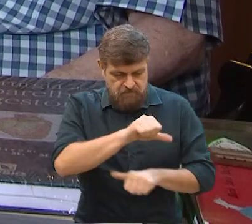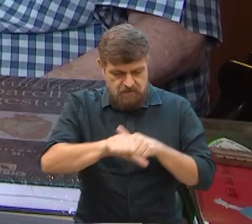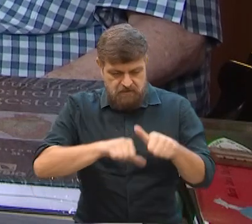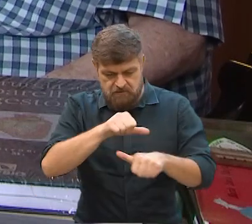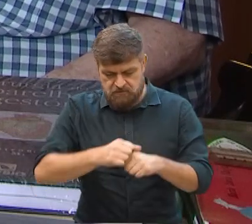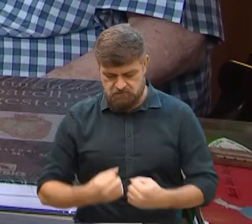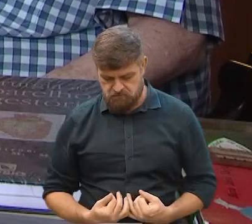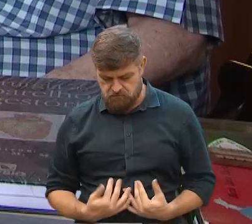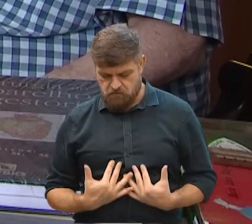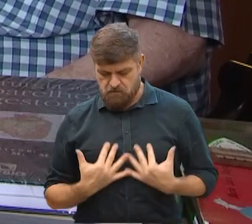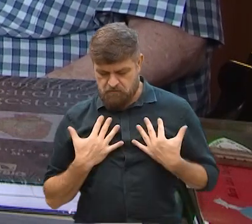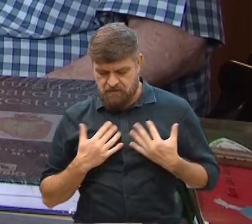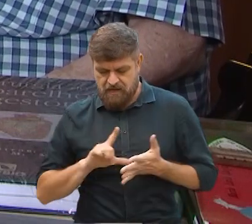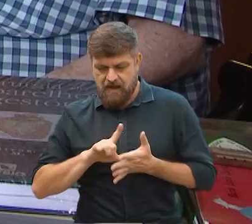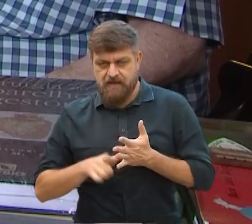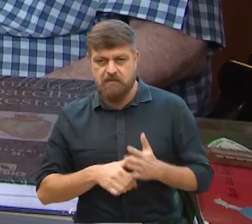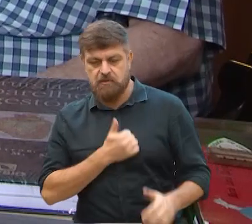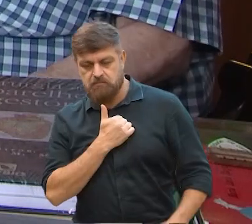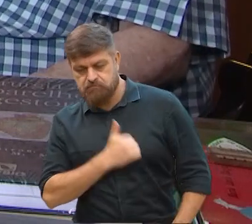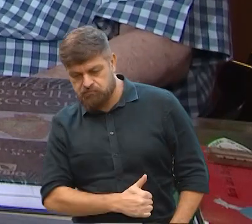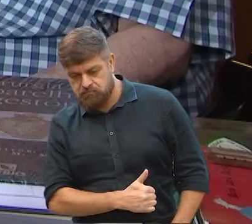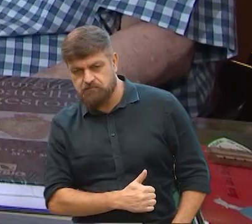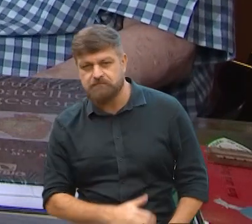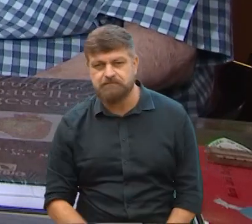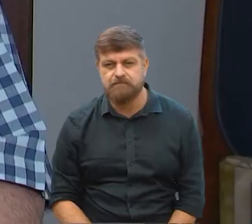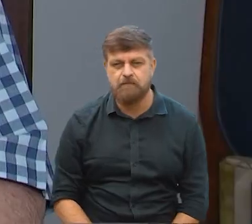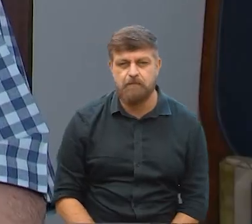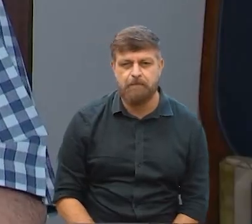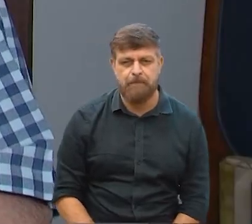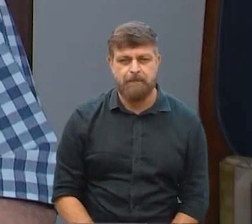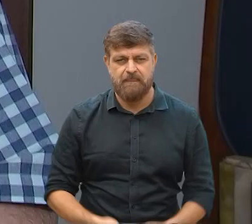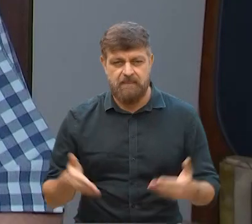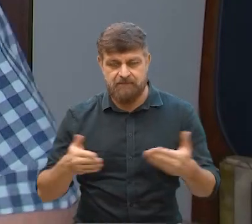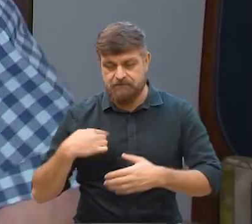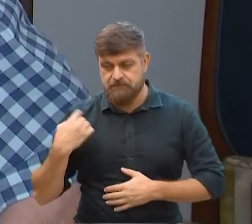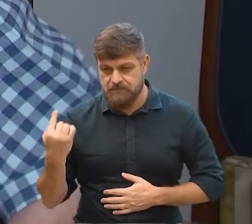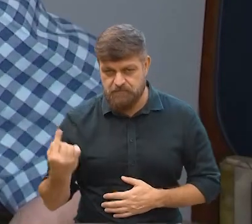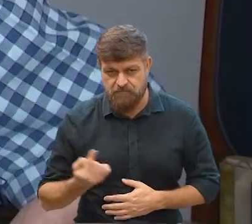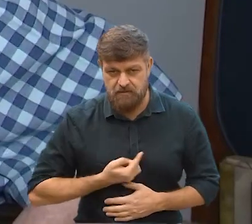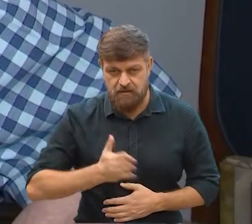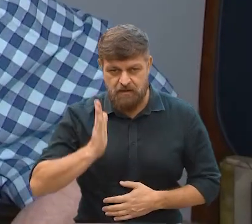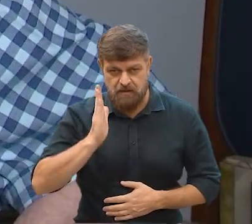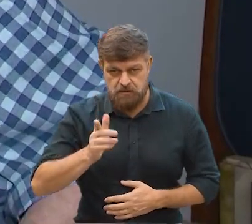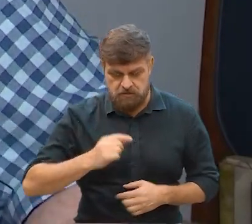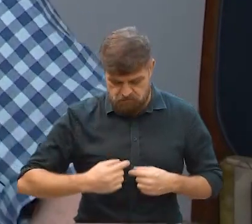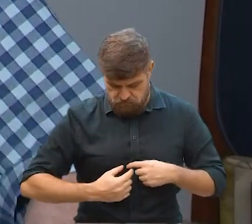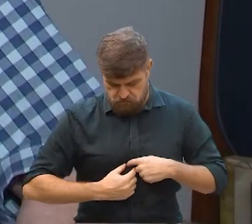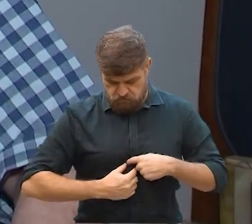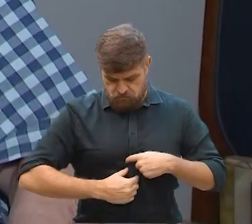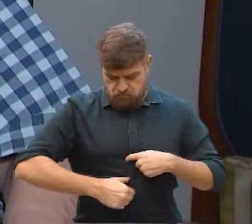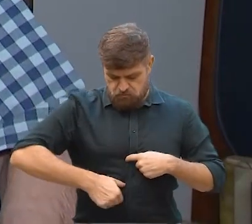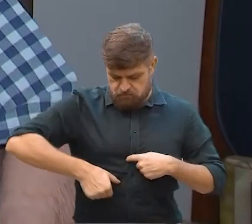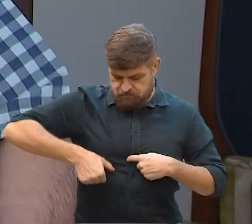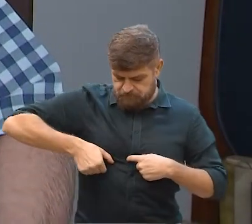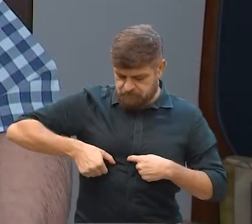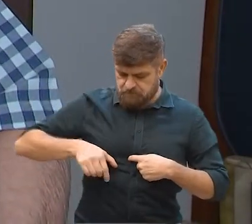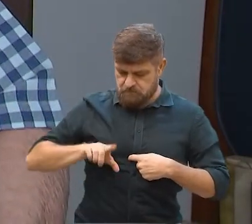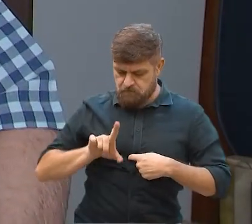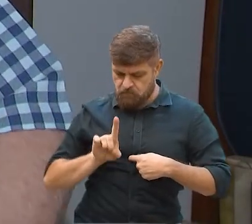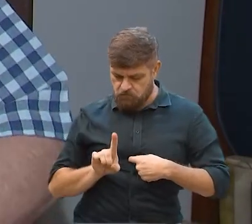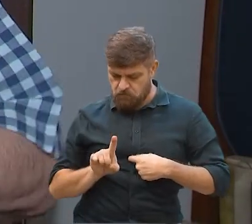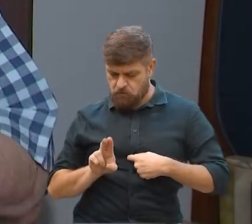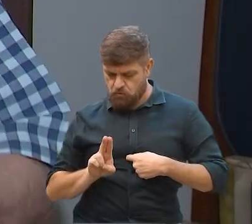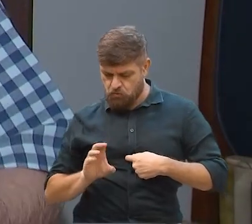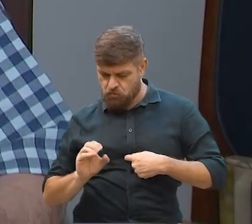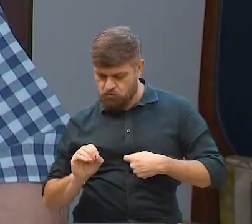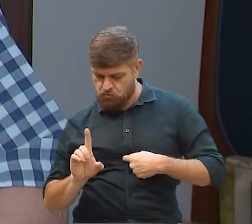transformação, transporte e eliminação. Tá. Agora, então, nós estamos no duodeno, onde chega o suco